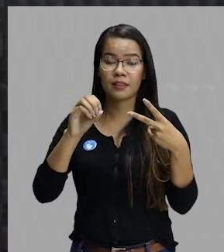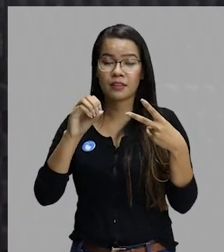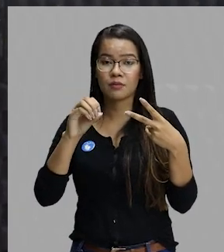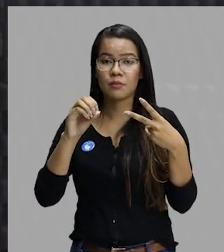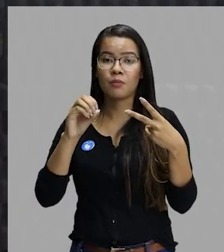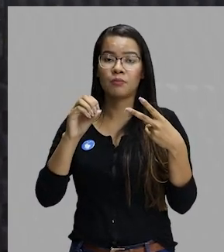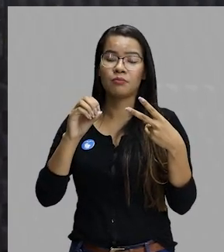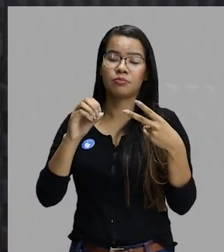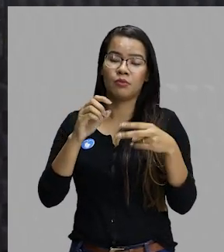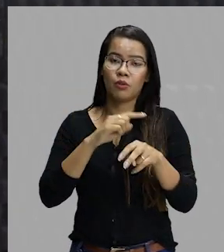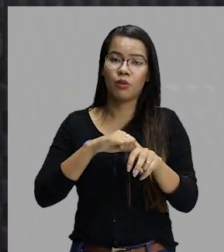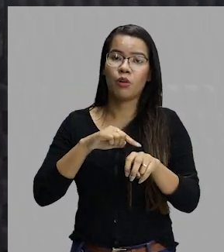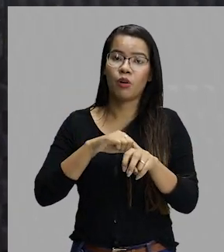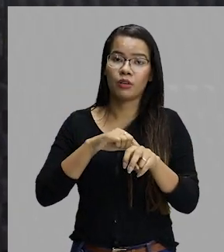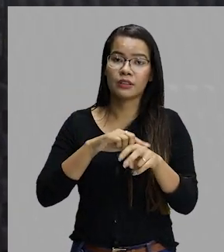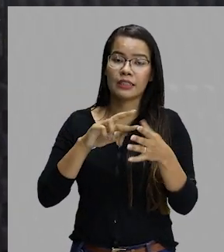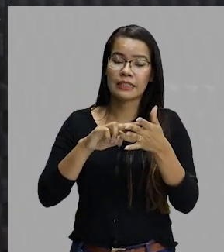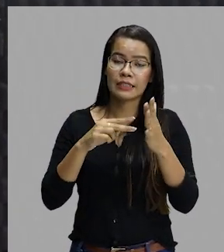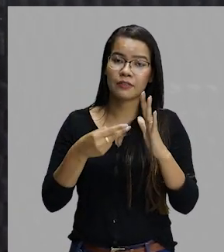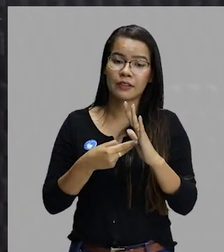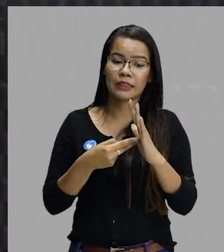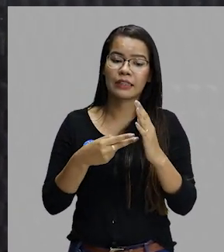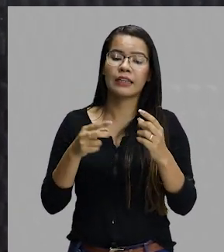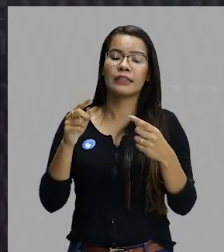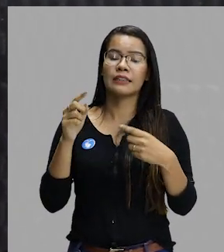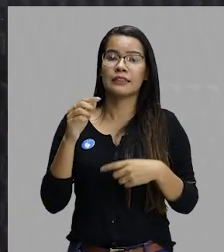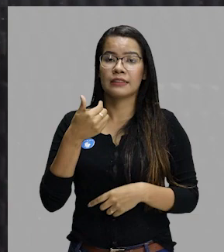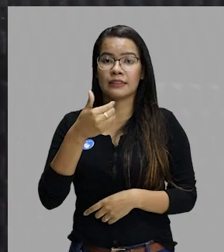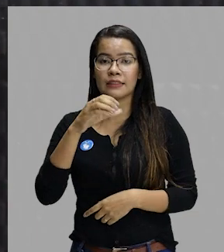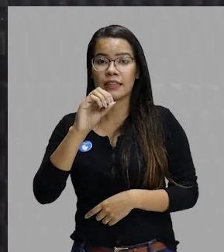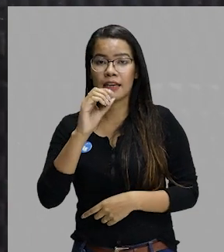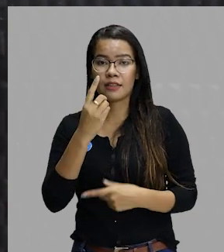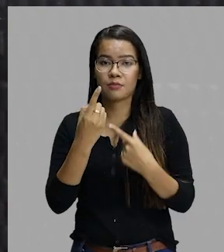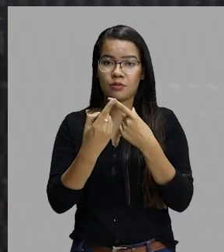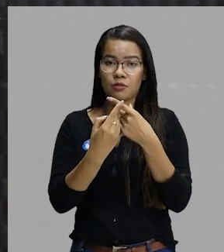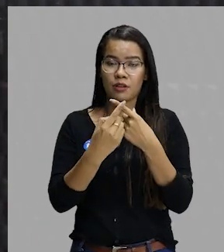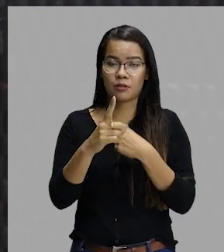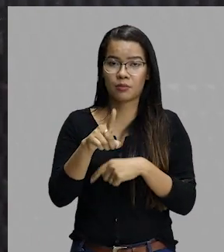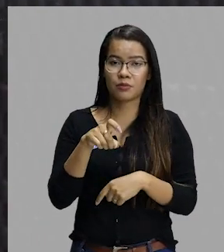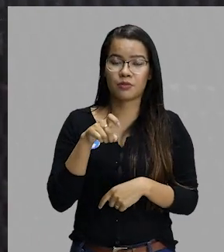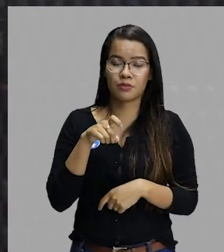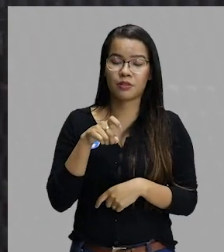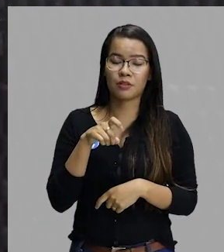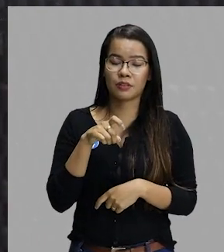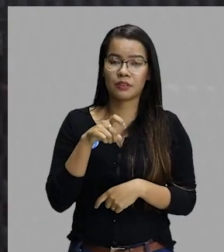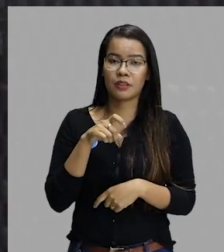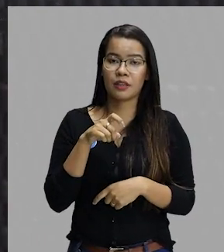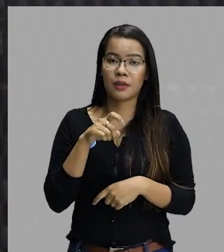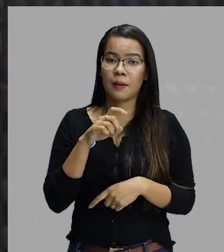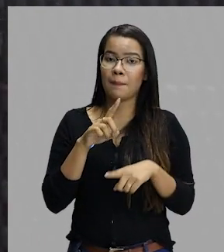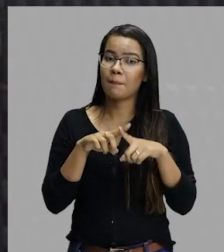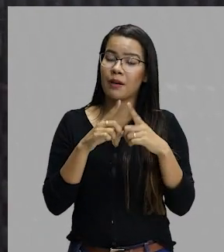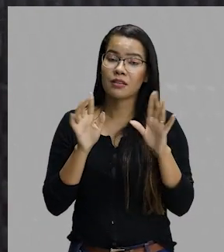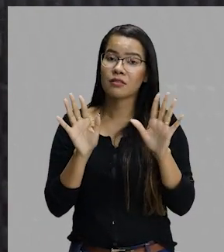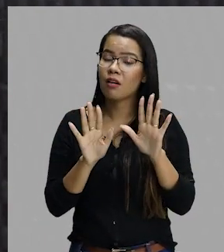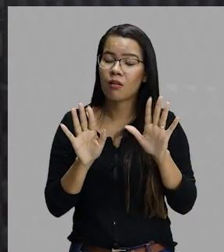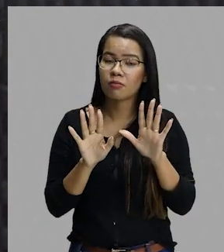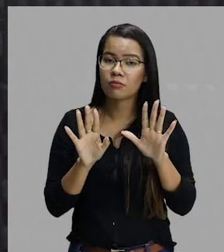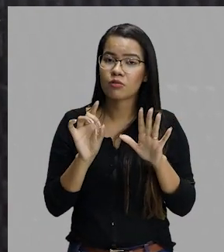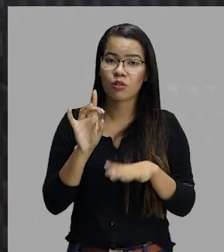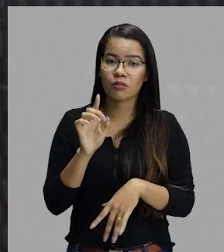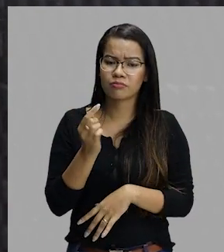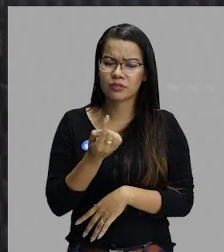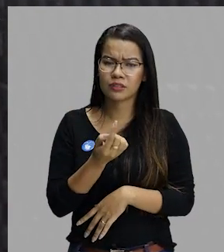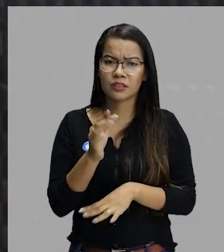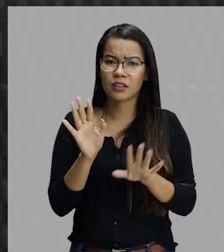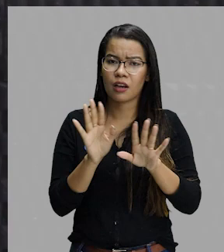hora, ou seja, 10 multiplicado por x, que é a quantidade de horas. Mas não é só isso, né? Ele